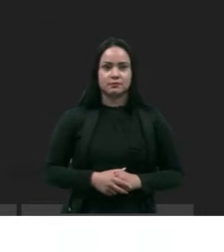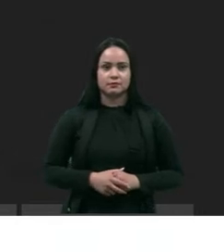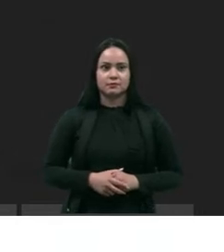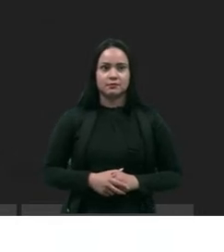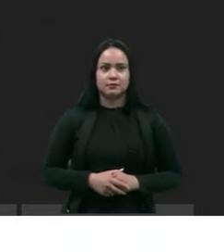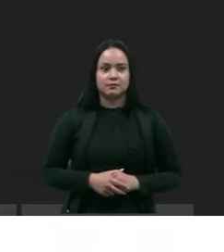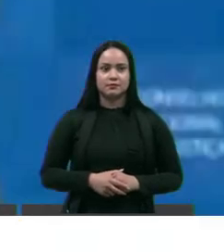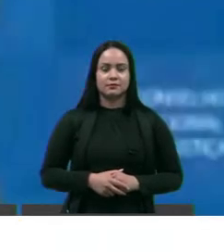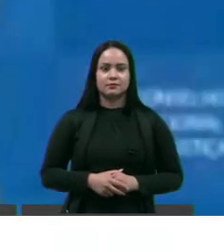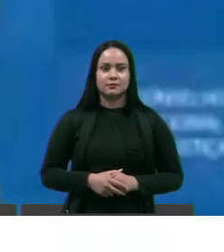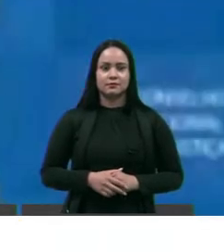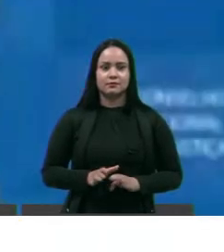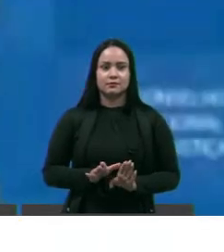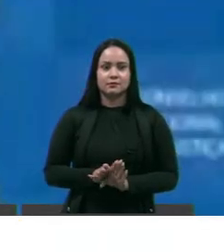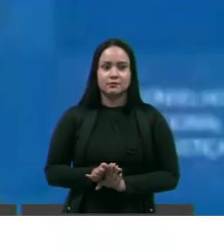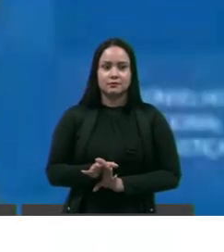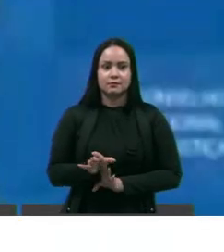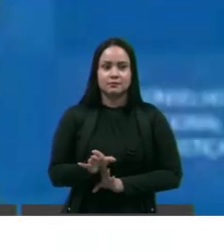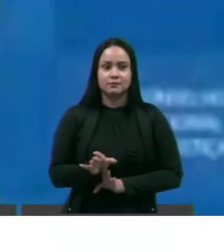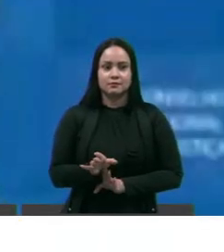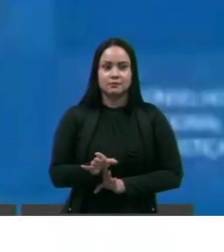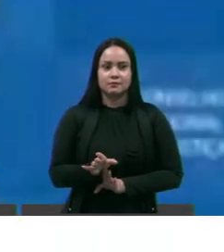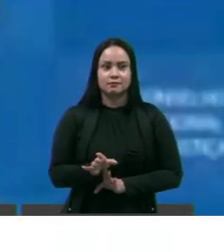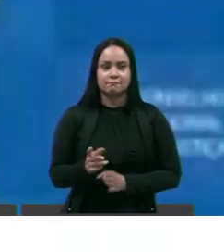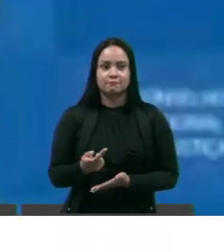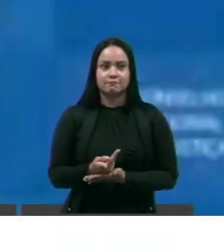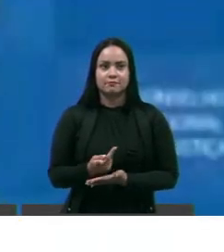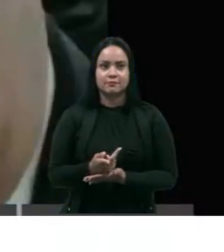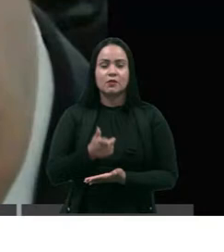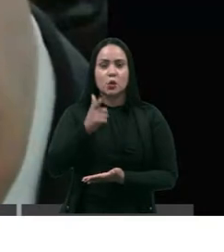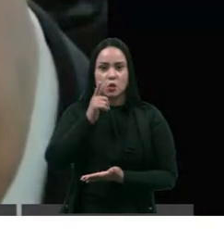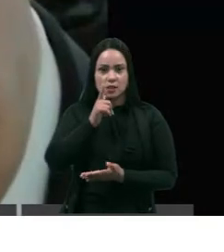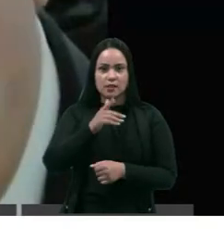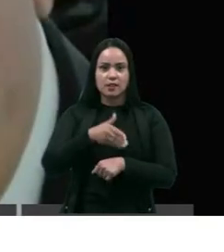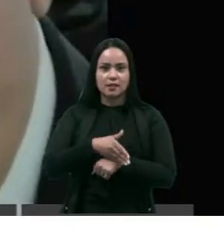conseguindo. Condutas violadoras de deveres. Oi? Consegui, Xentró.